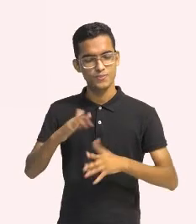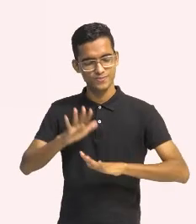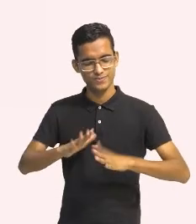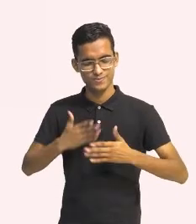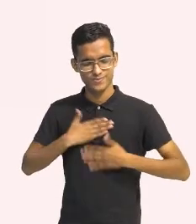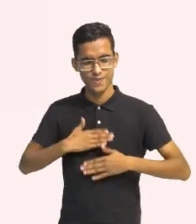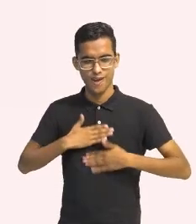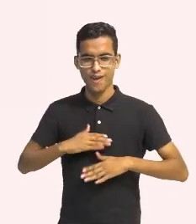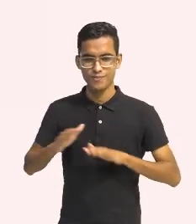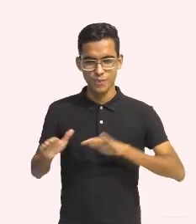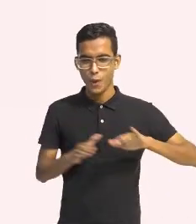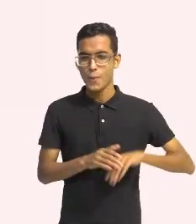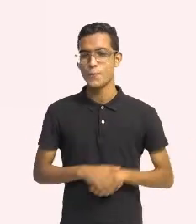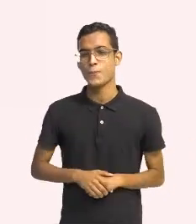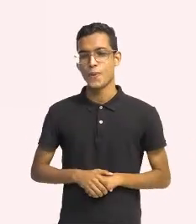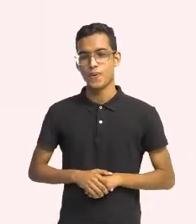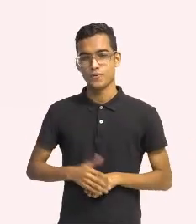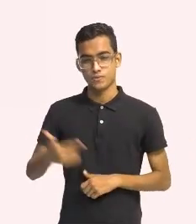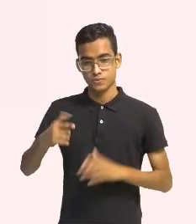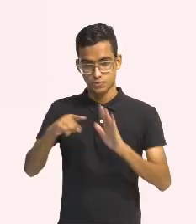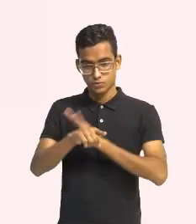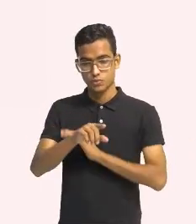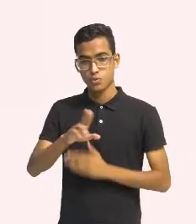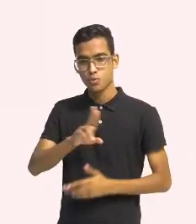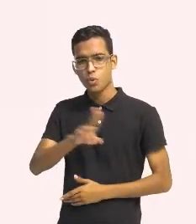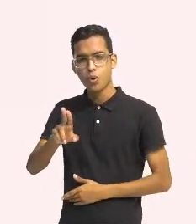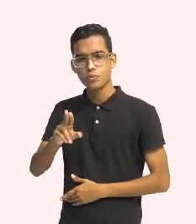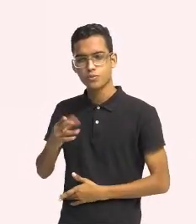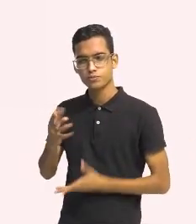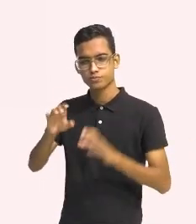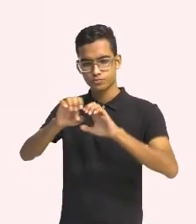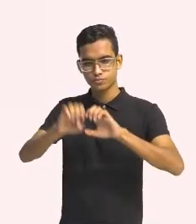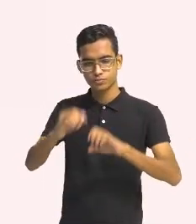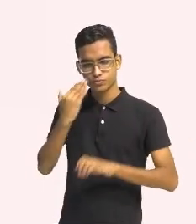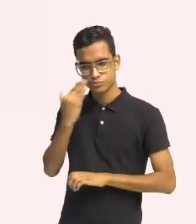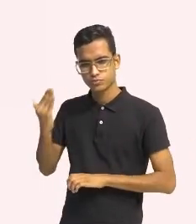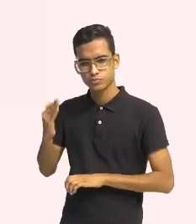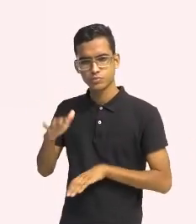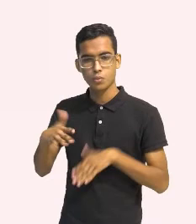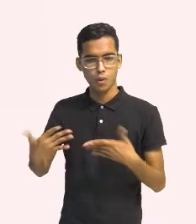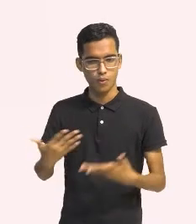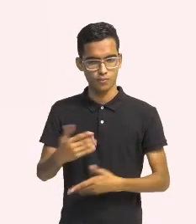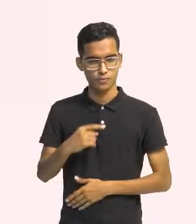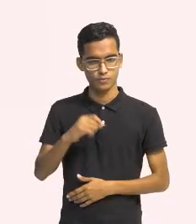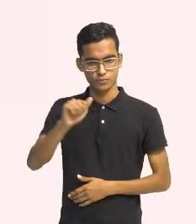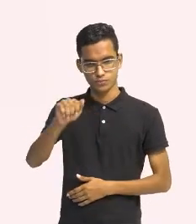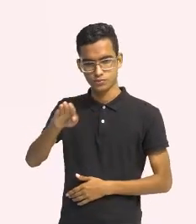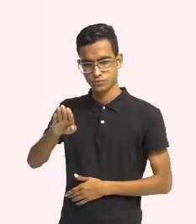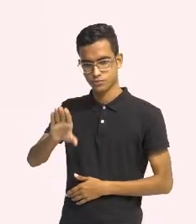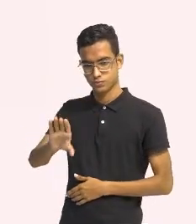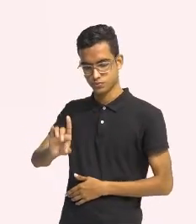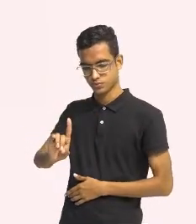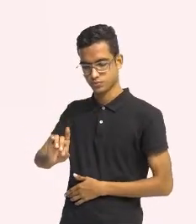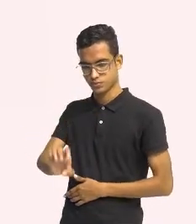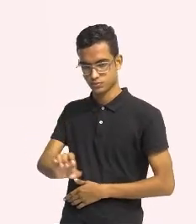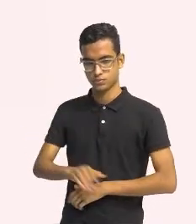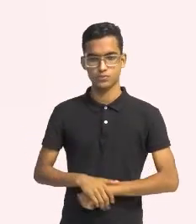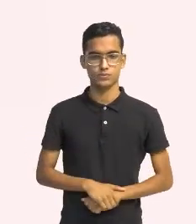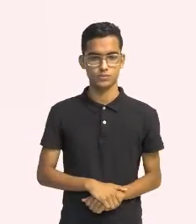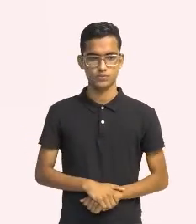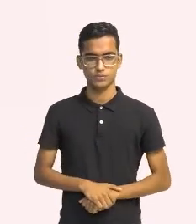IUPAC para esse composto é... E aí, lembrando que tem uma dupla ligação, tá? Cuidado, né, na hora